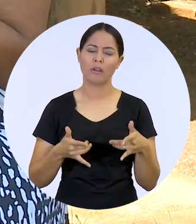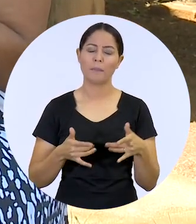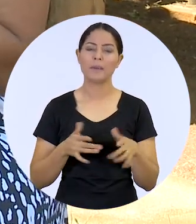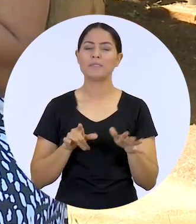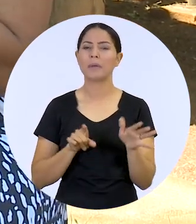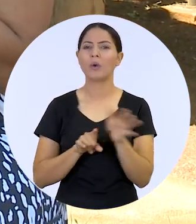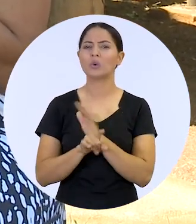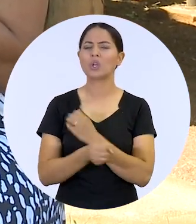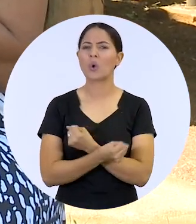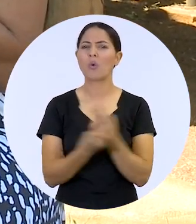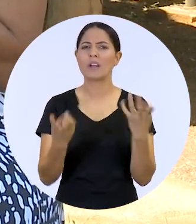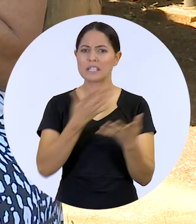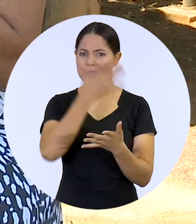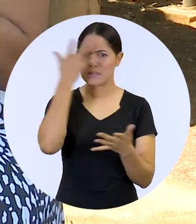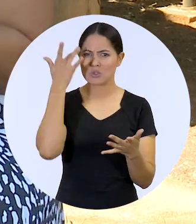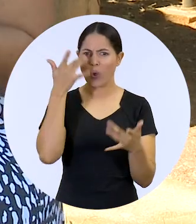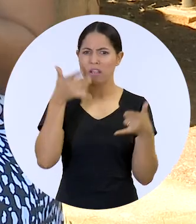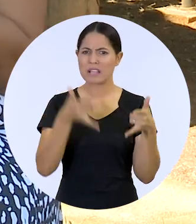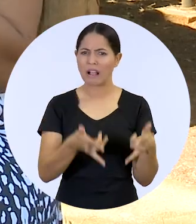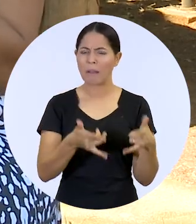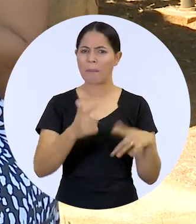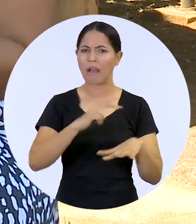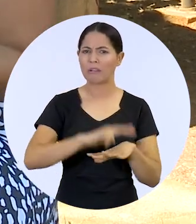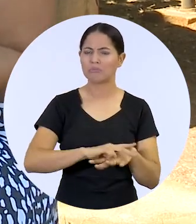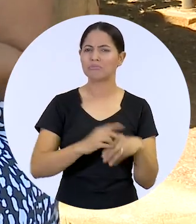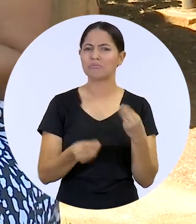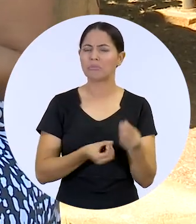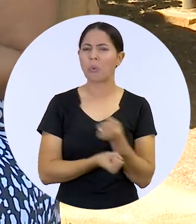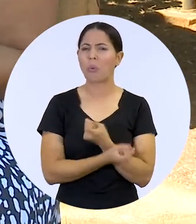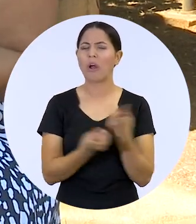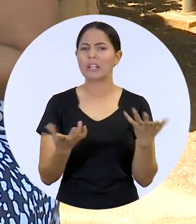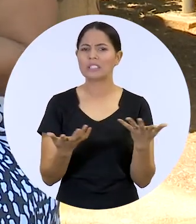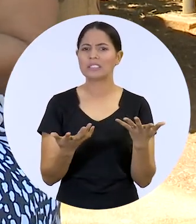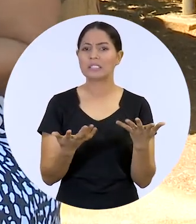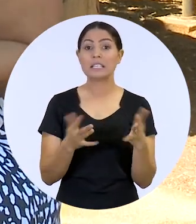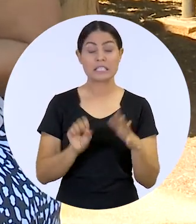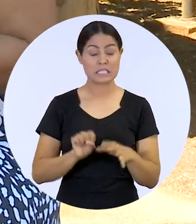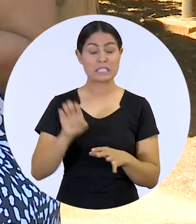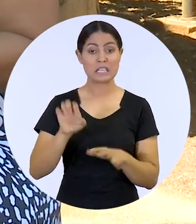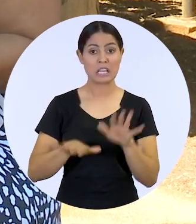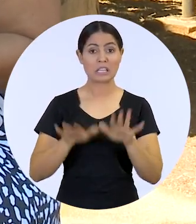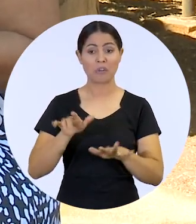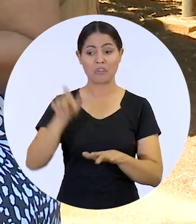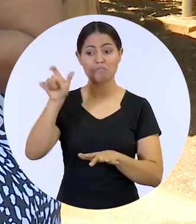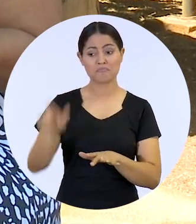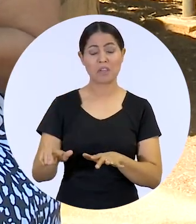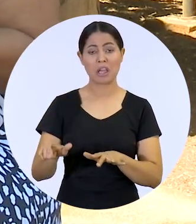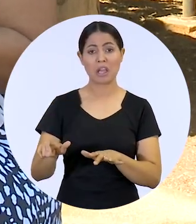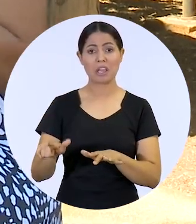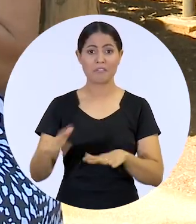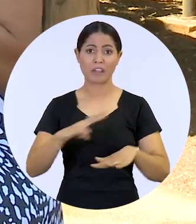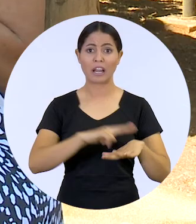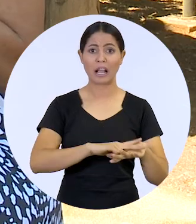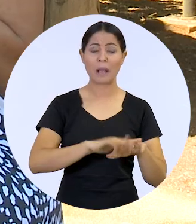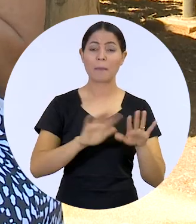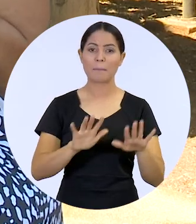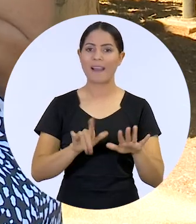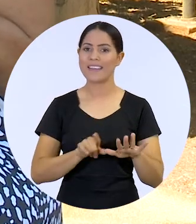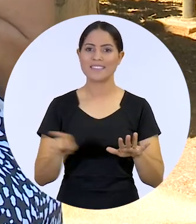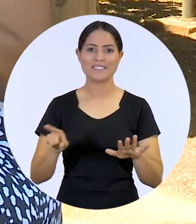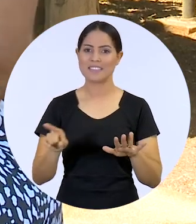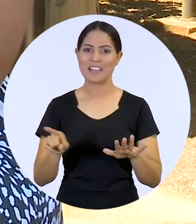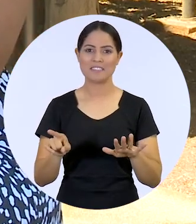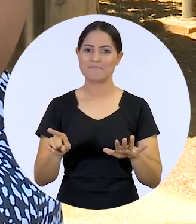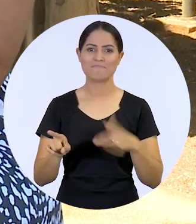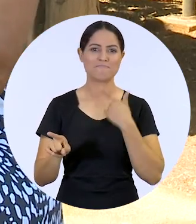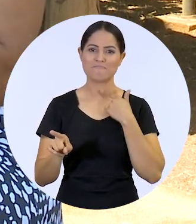são? Então nós temos idosos aqui que talvez em outros espaços eles realmente ficassem na cama, né? E eu nem acho que eles vão